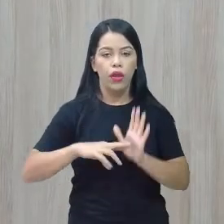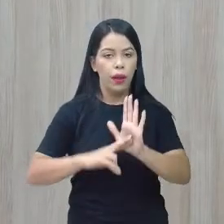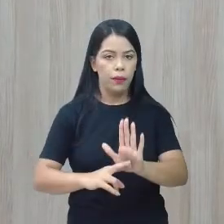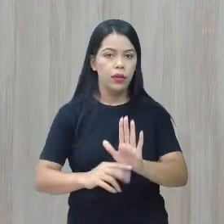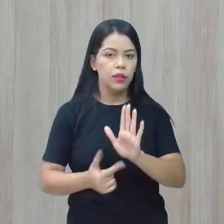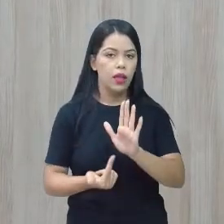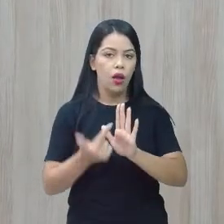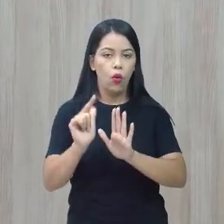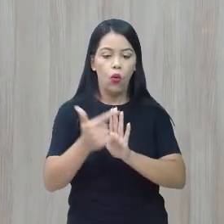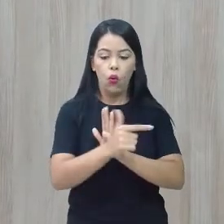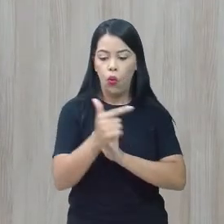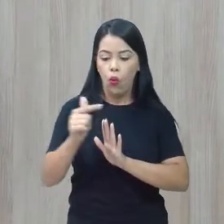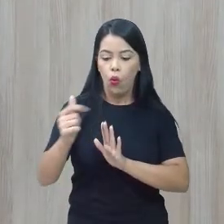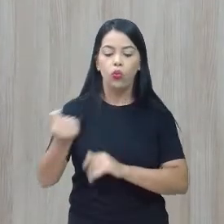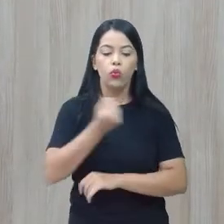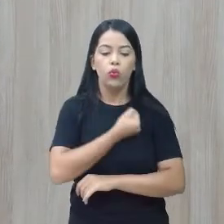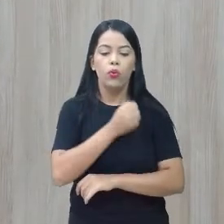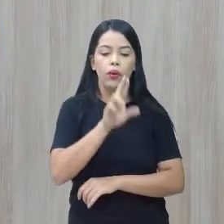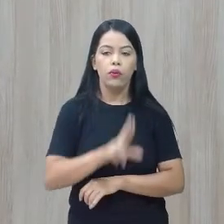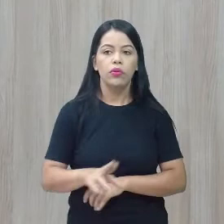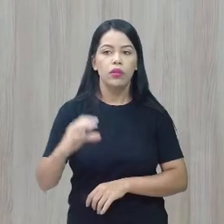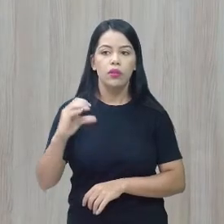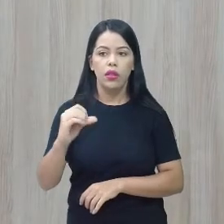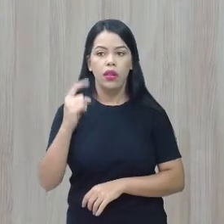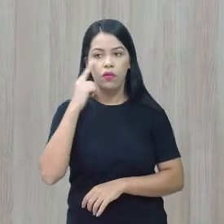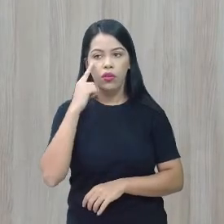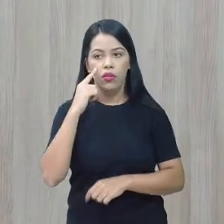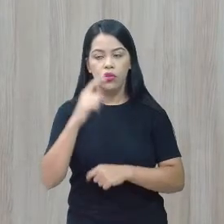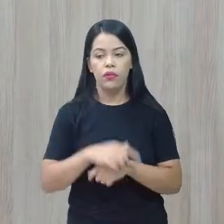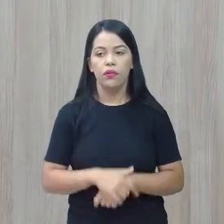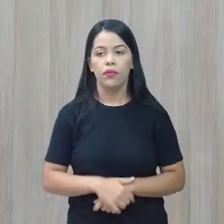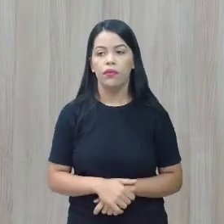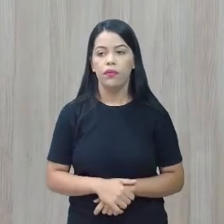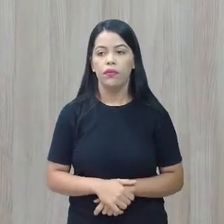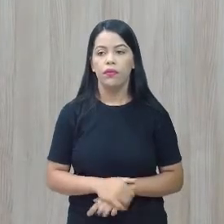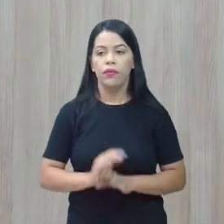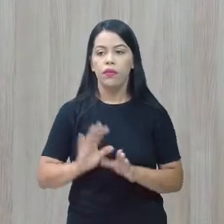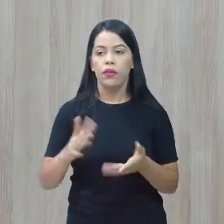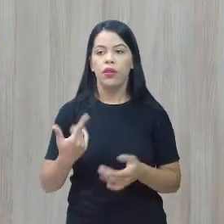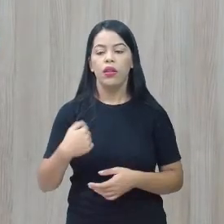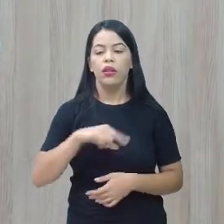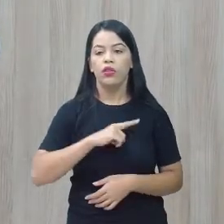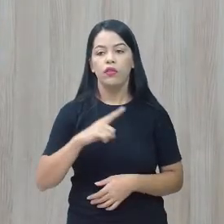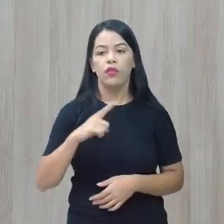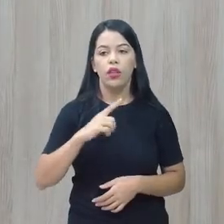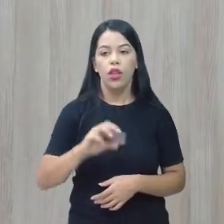aqui através de zeros. Então, vai ficar assim, ó. A gente vai ter